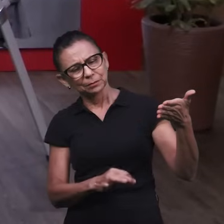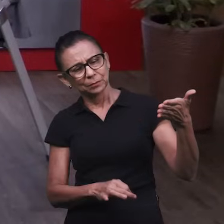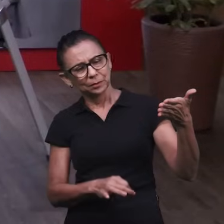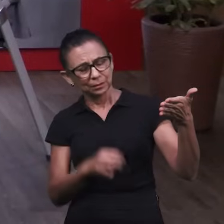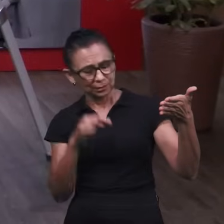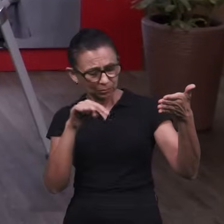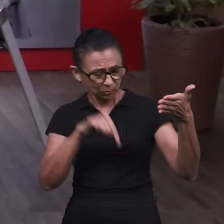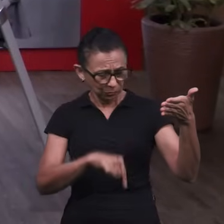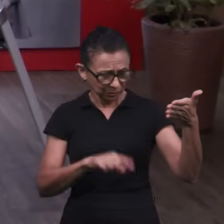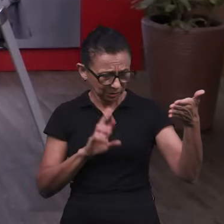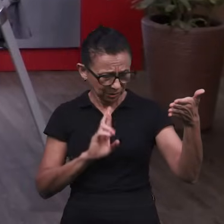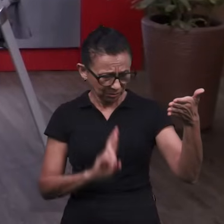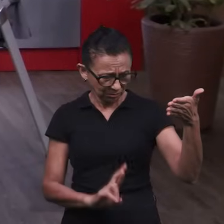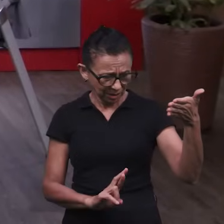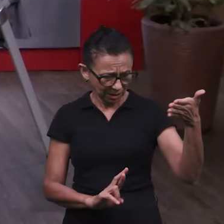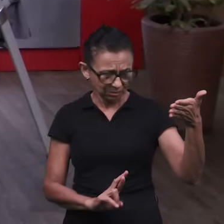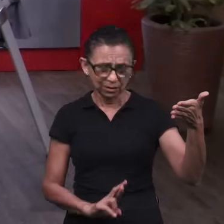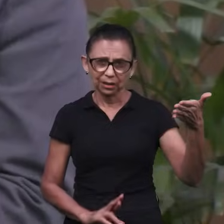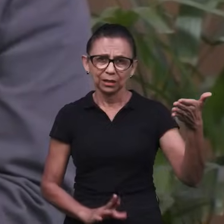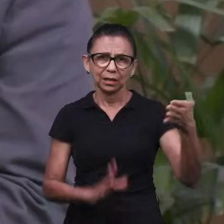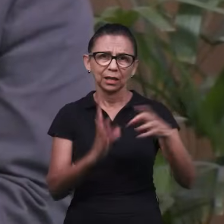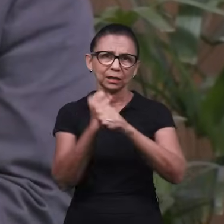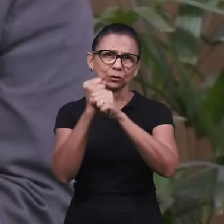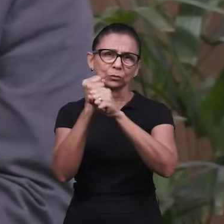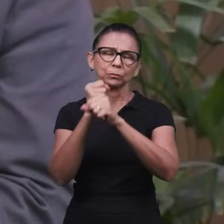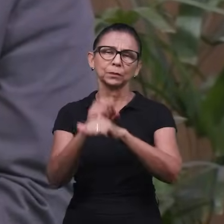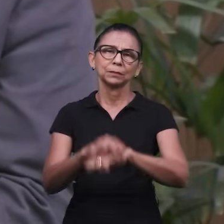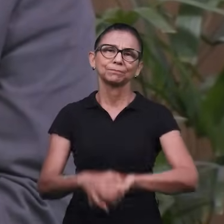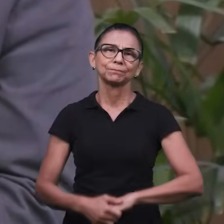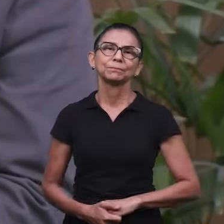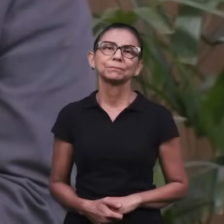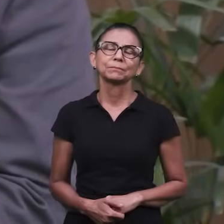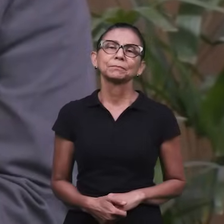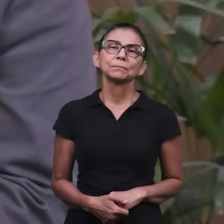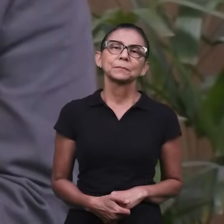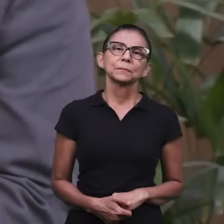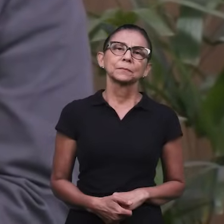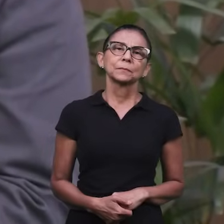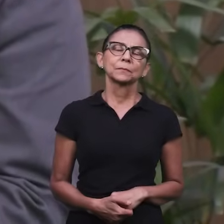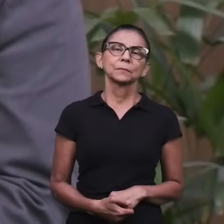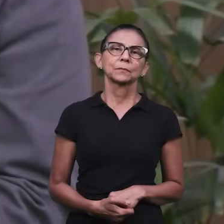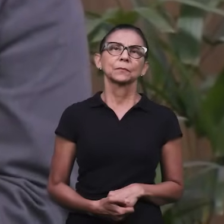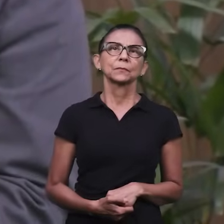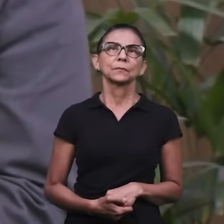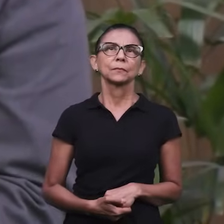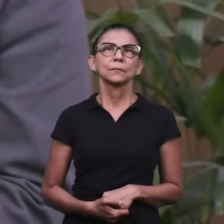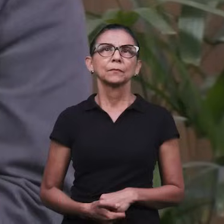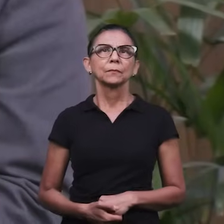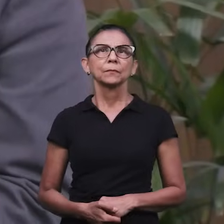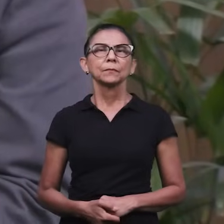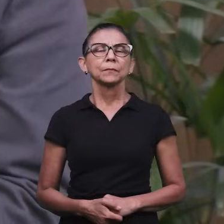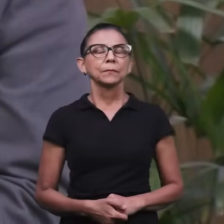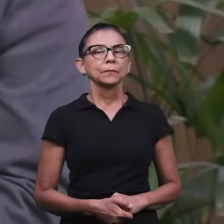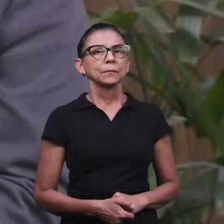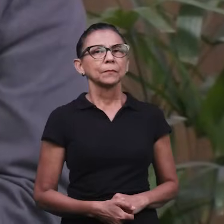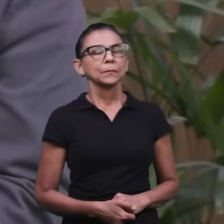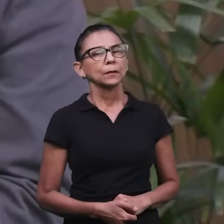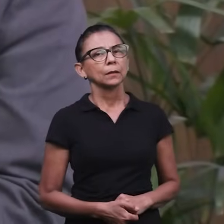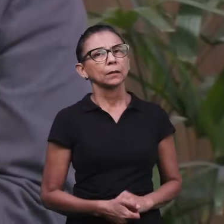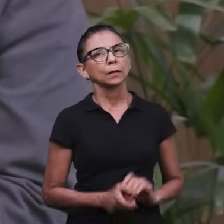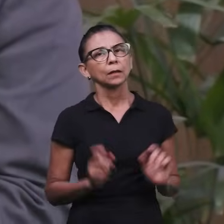aspecto. Agora, pode acontecer, Andressa, Tiago, de termos